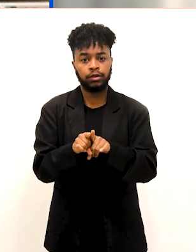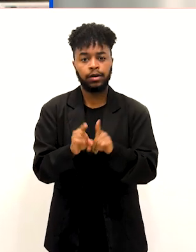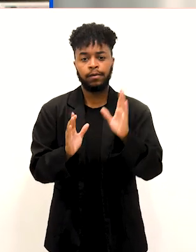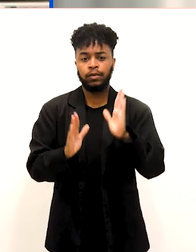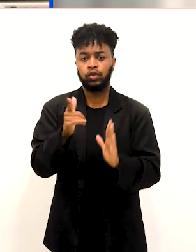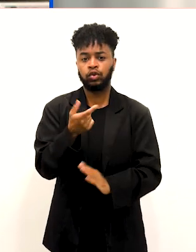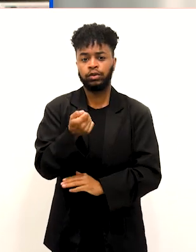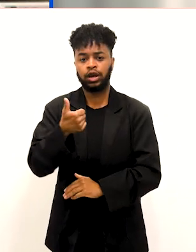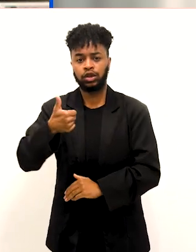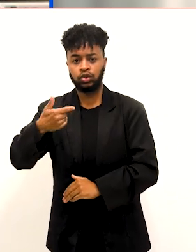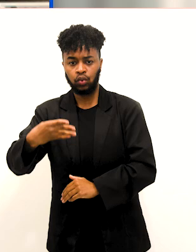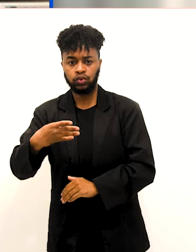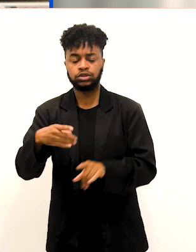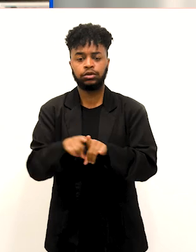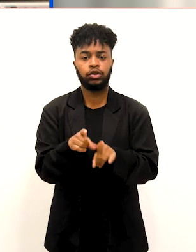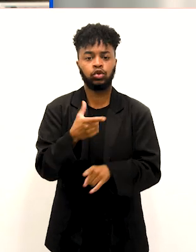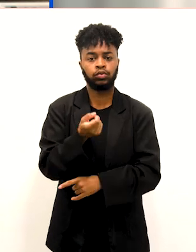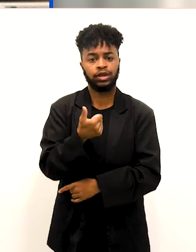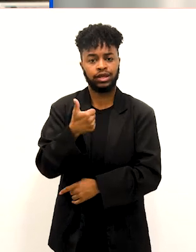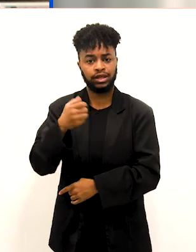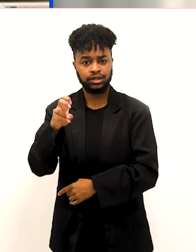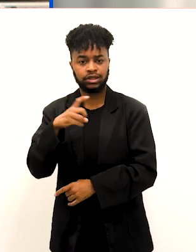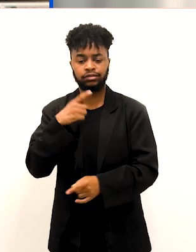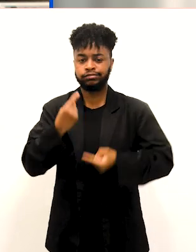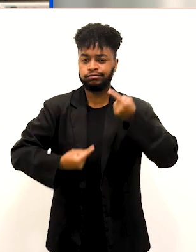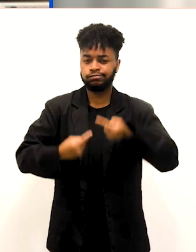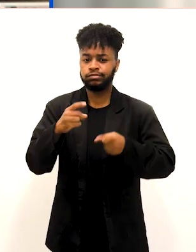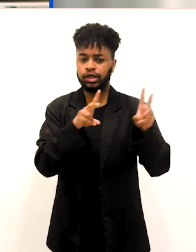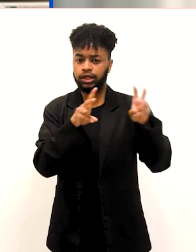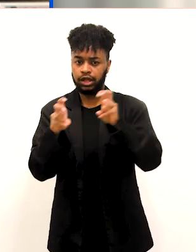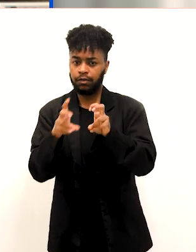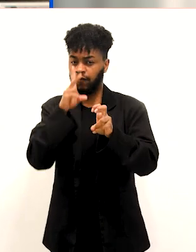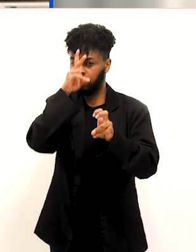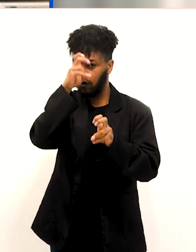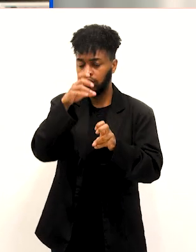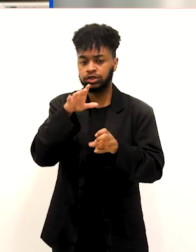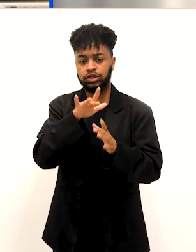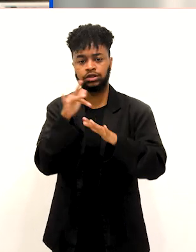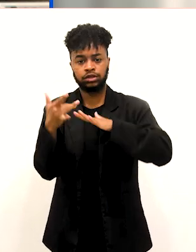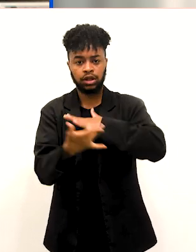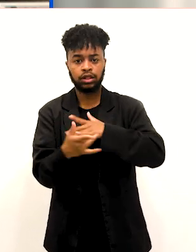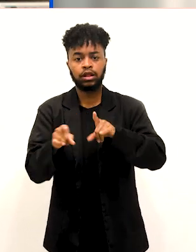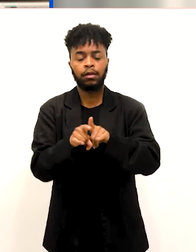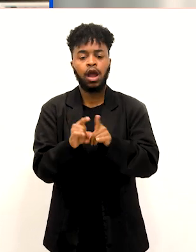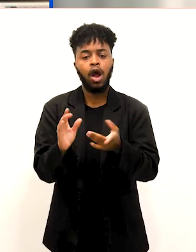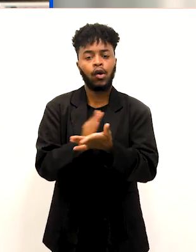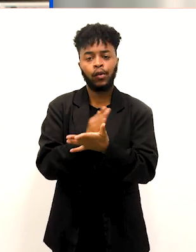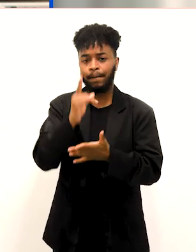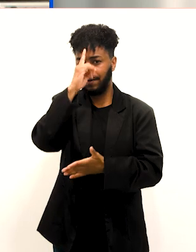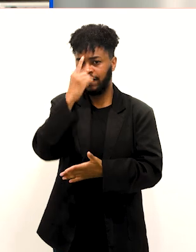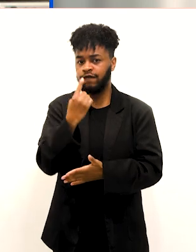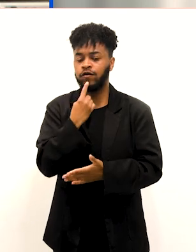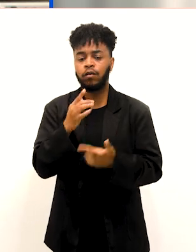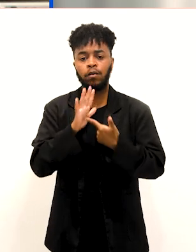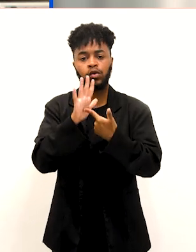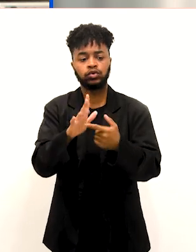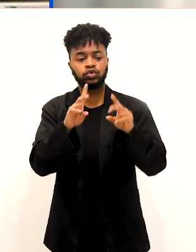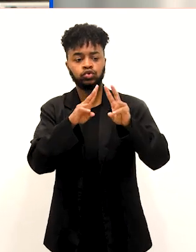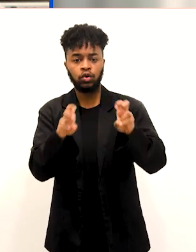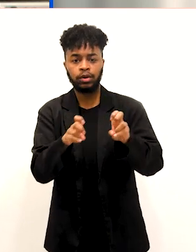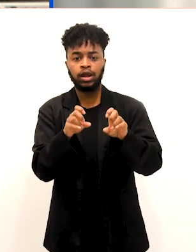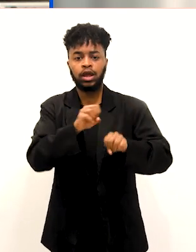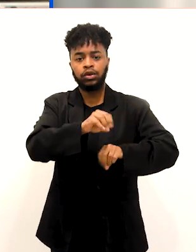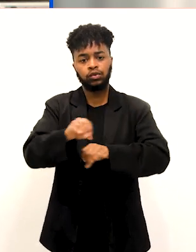De 2014, 2015 para cá, esse assunto esteve presente fortemente nas redes sociais, muitos perfis falando sobre educação